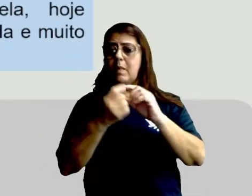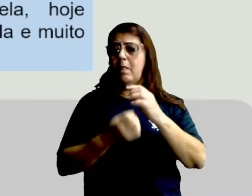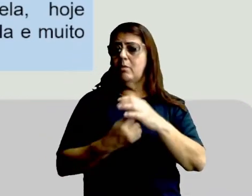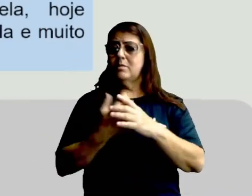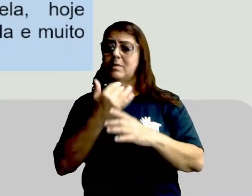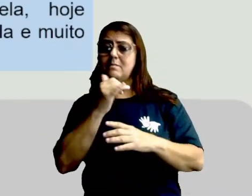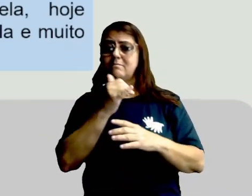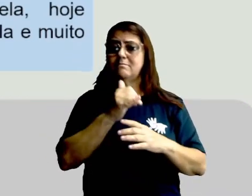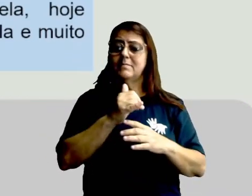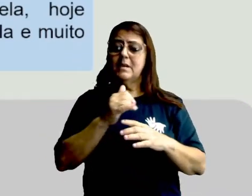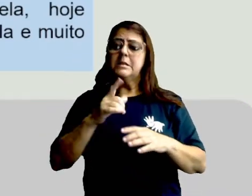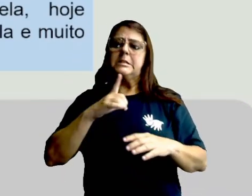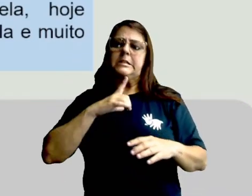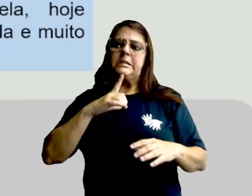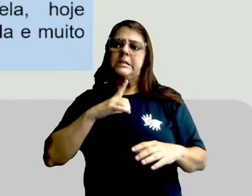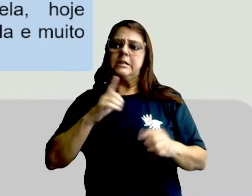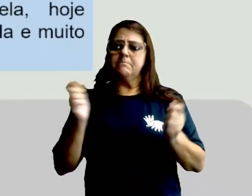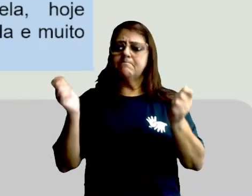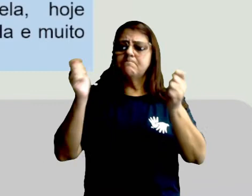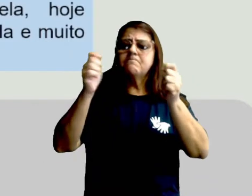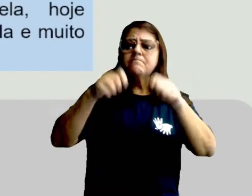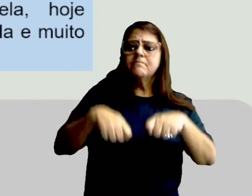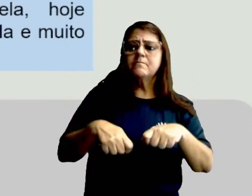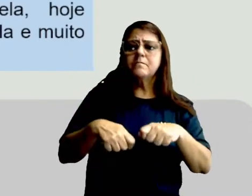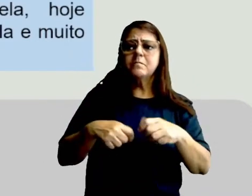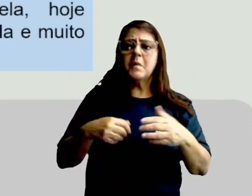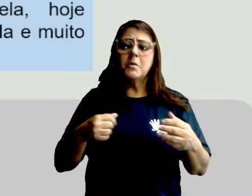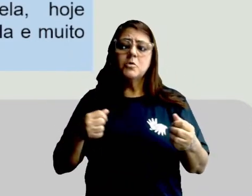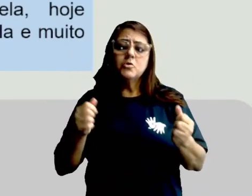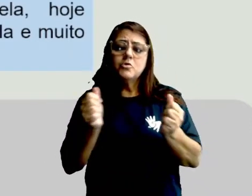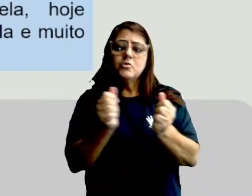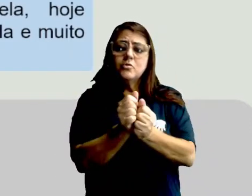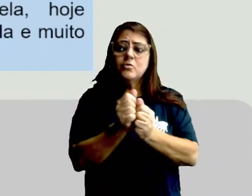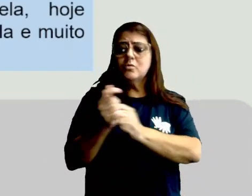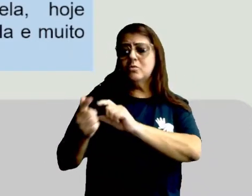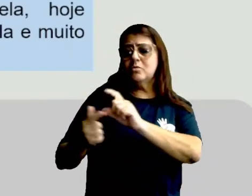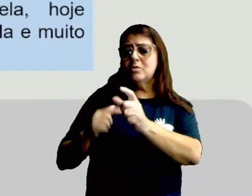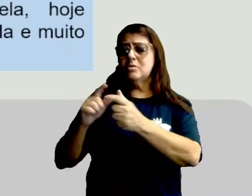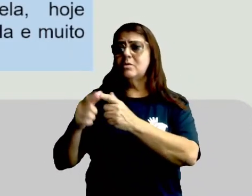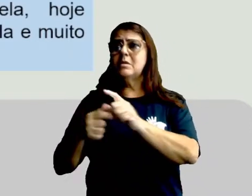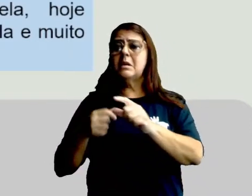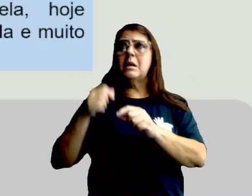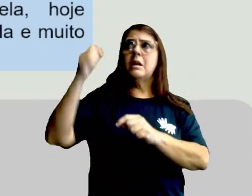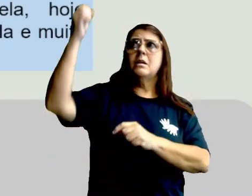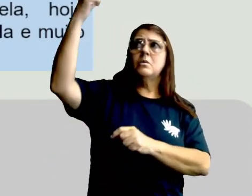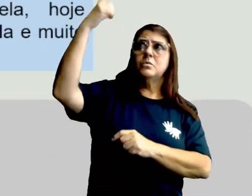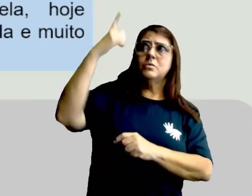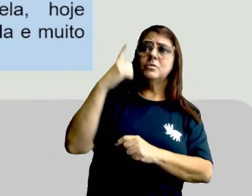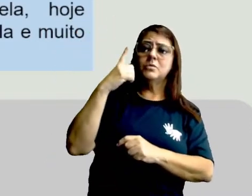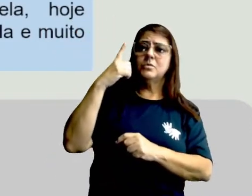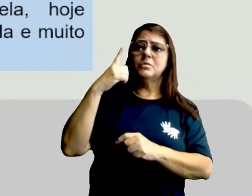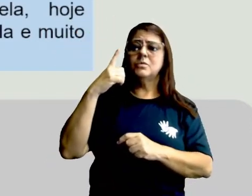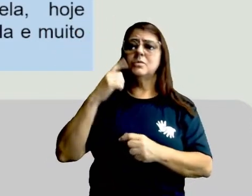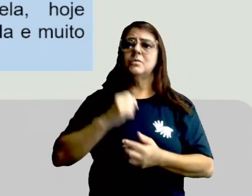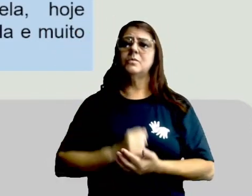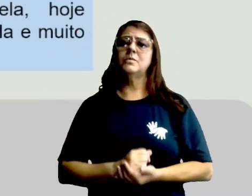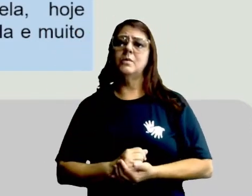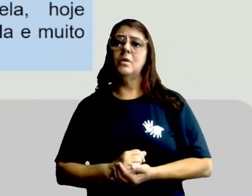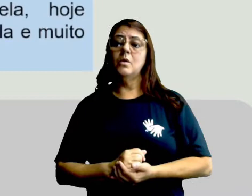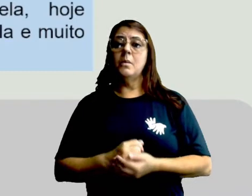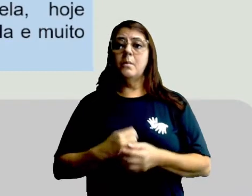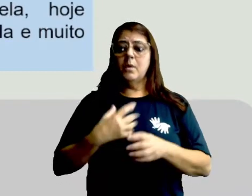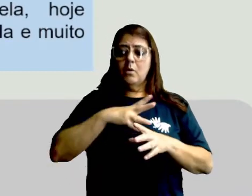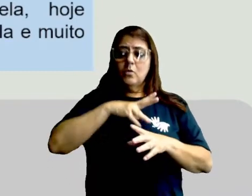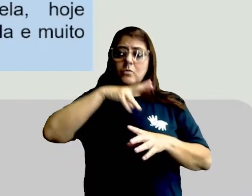energia, sendo assim essencial estarem perto de uma estrela, como o Sol, tá certo? Que aí nós recebemos a